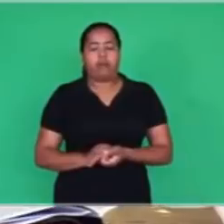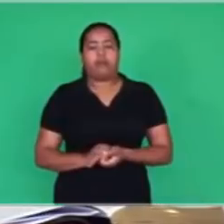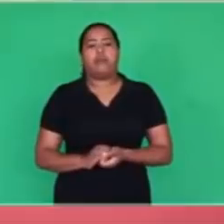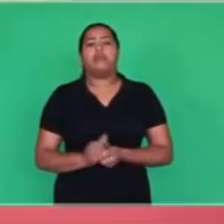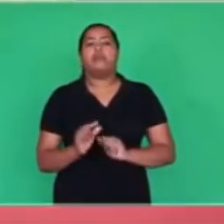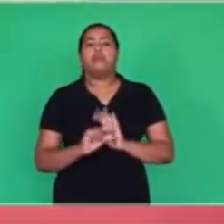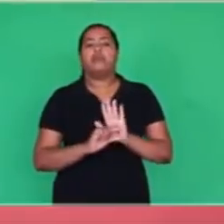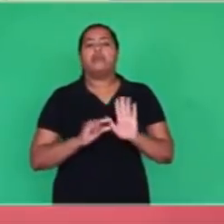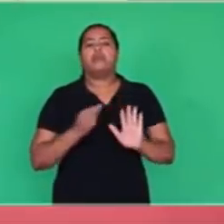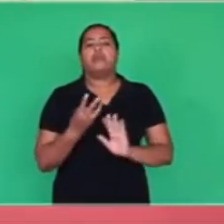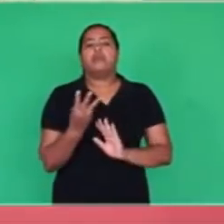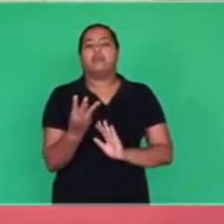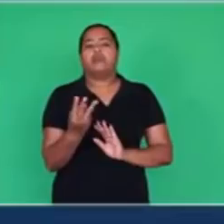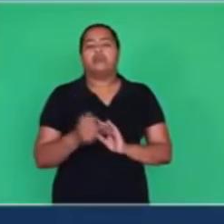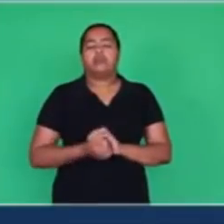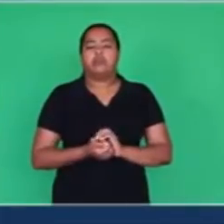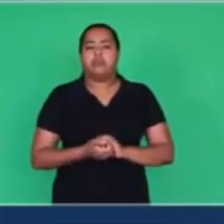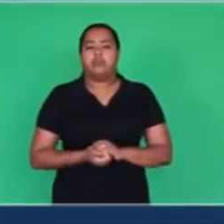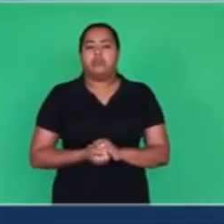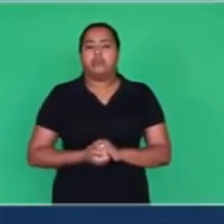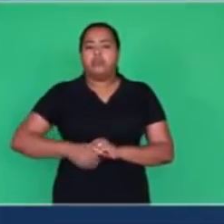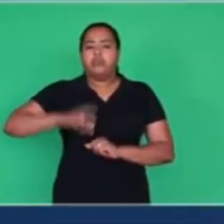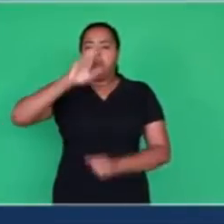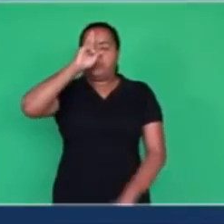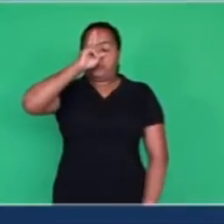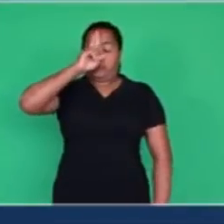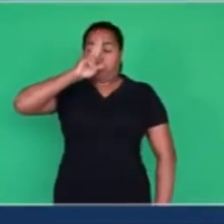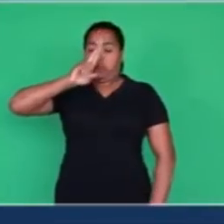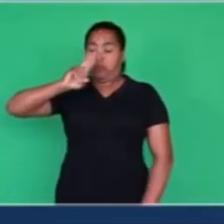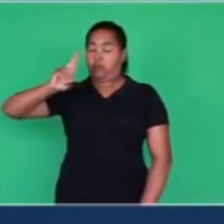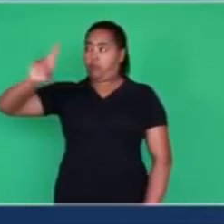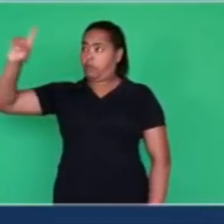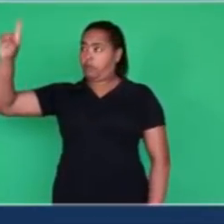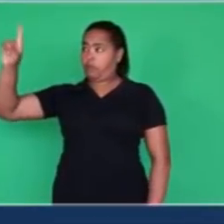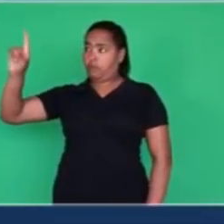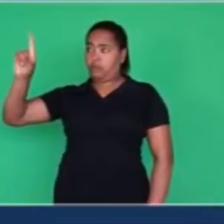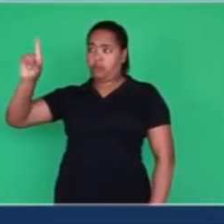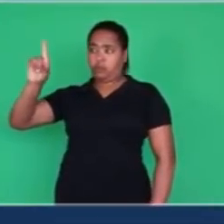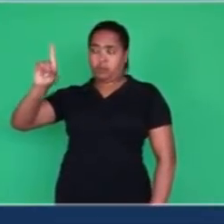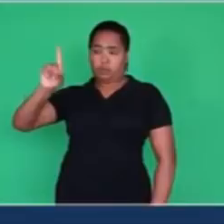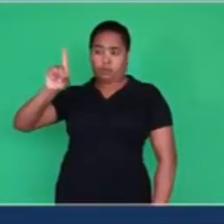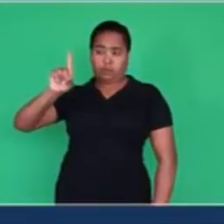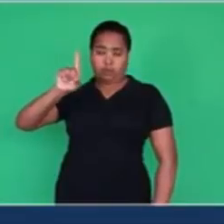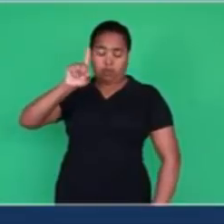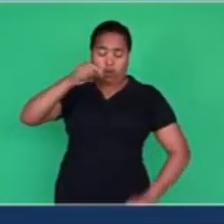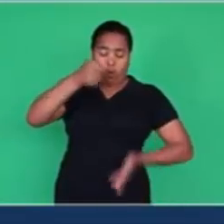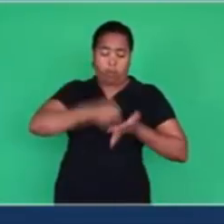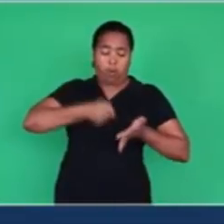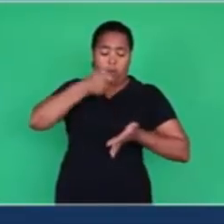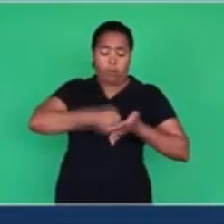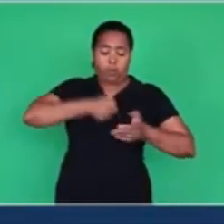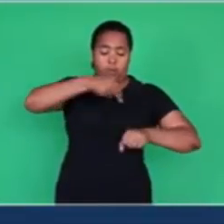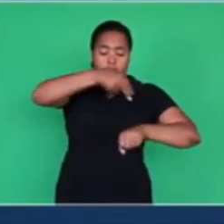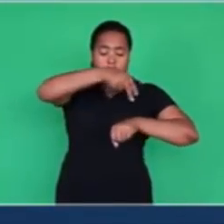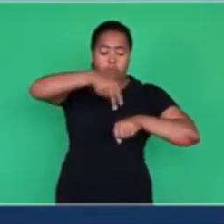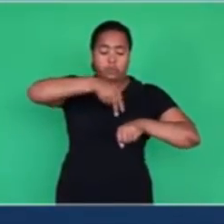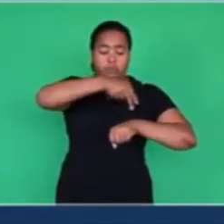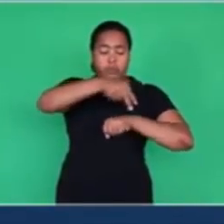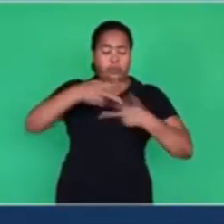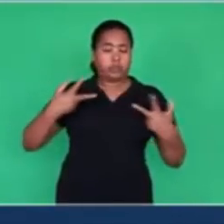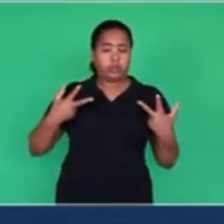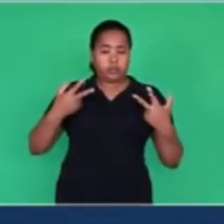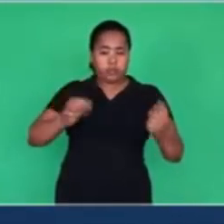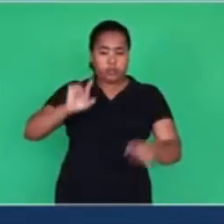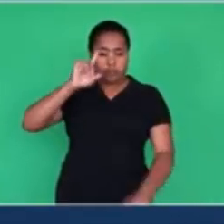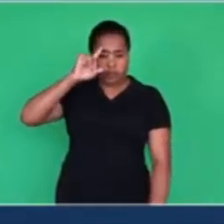Verso 3. E o Senhor sairá e pelejará contra estas nações, como no dia em que